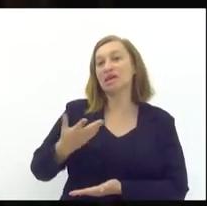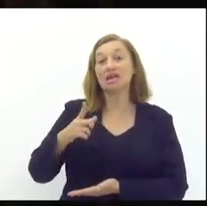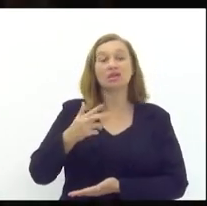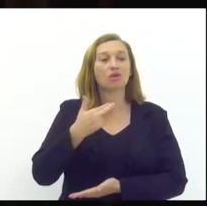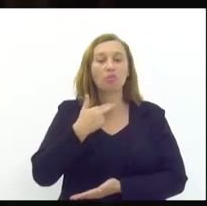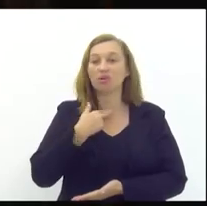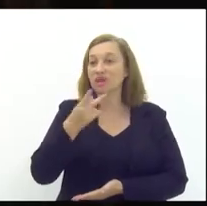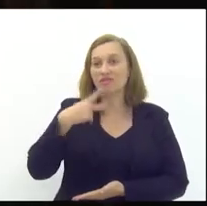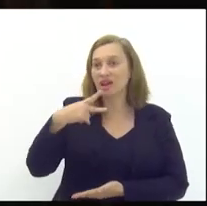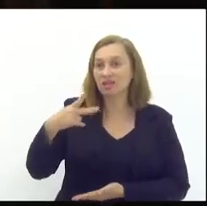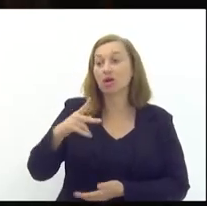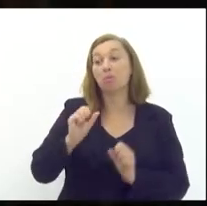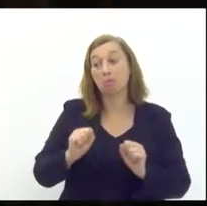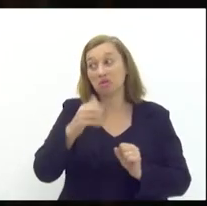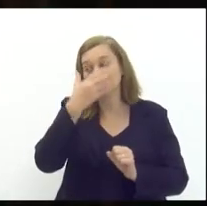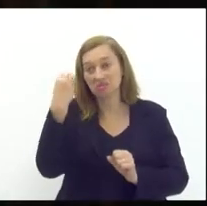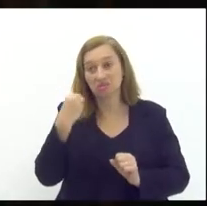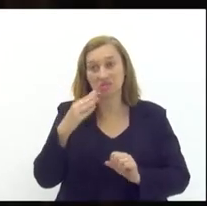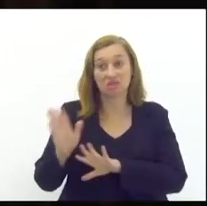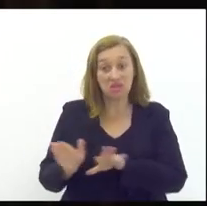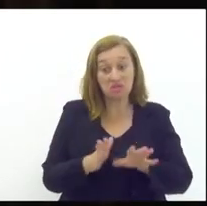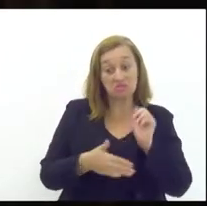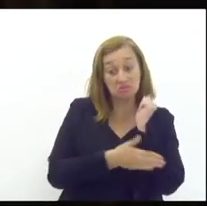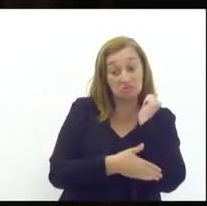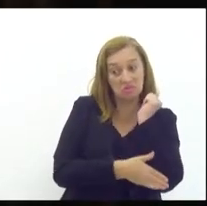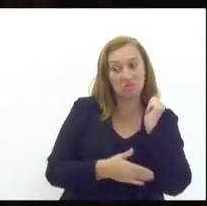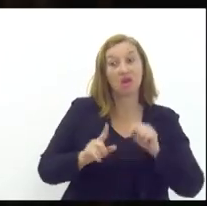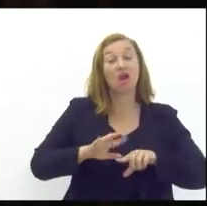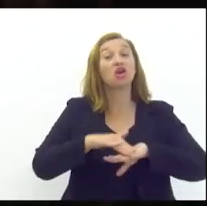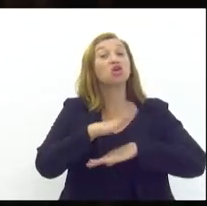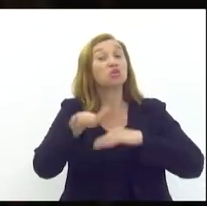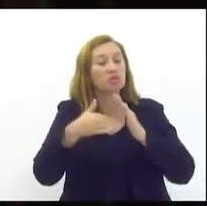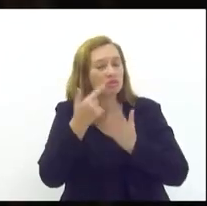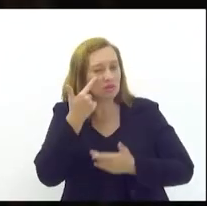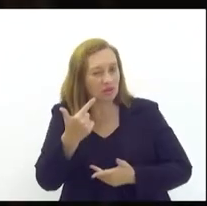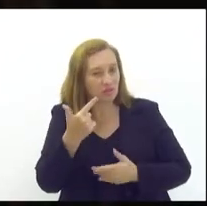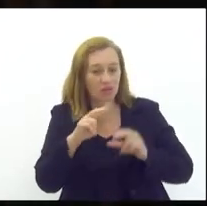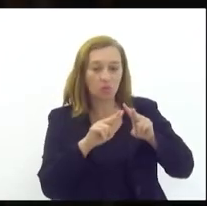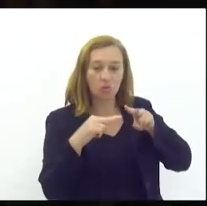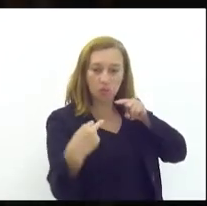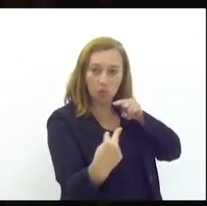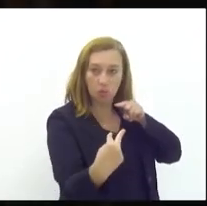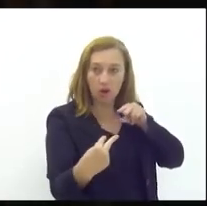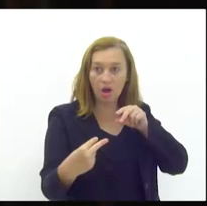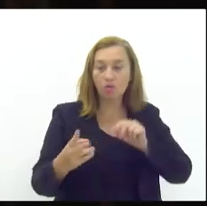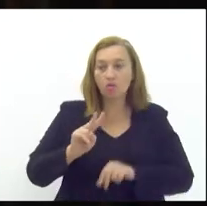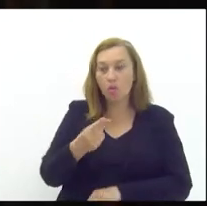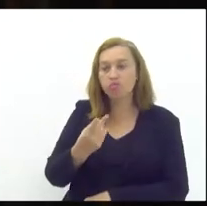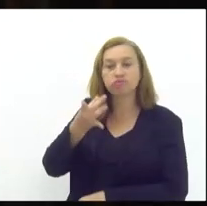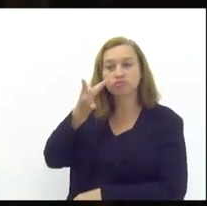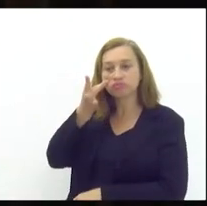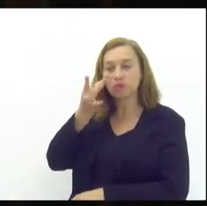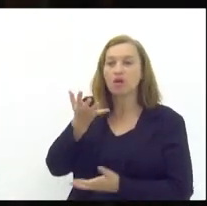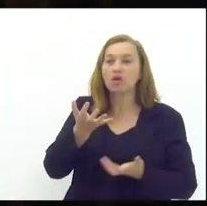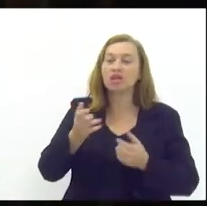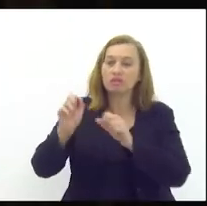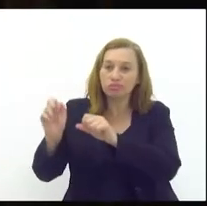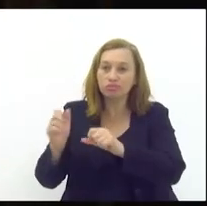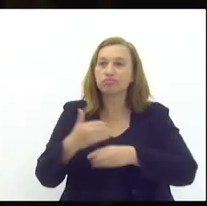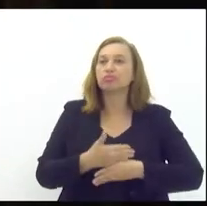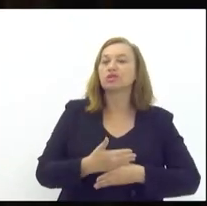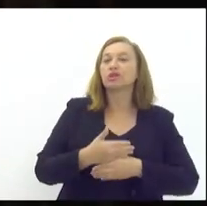dar confusão que vão ficar com ciúmes então e todos vocês estão assistindo presencialmente virtualmente Então quem gostaria que colocasse na tela